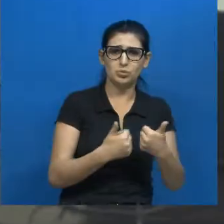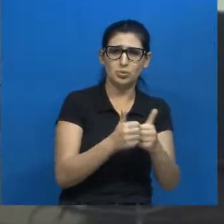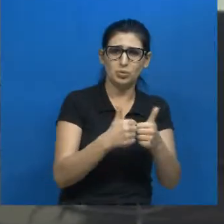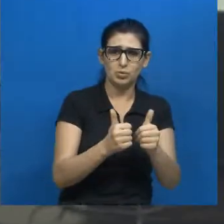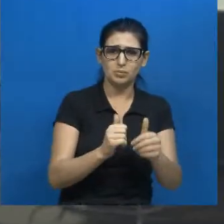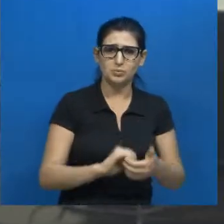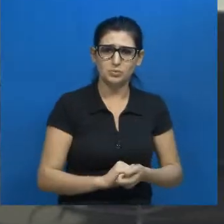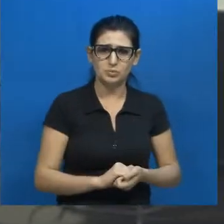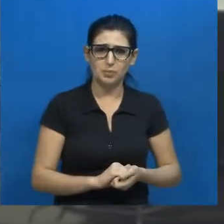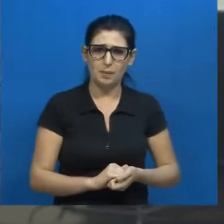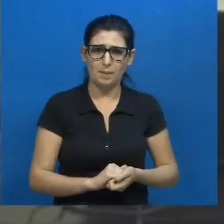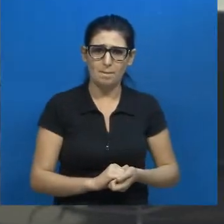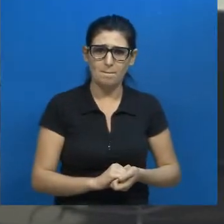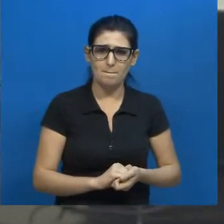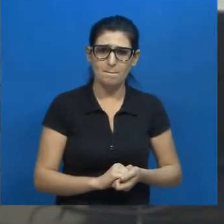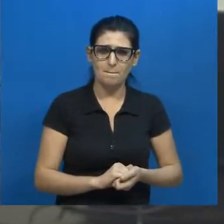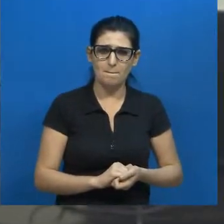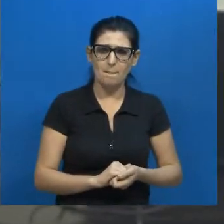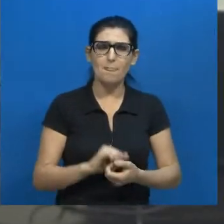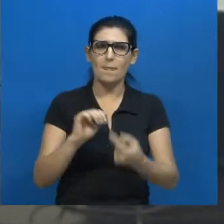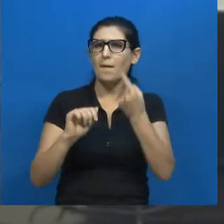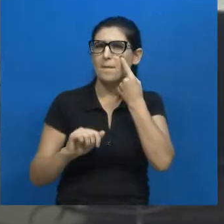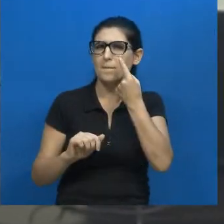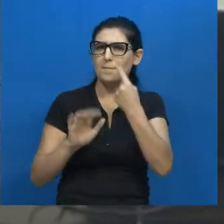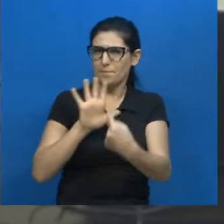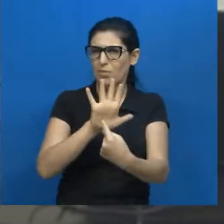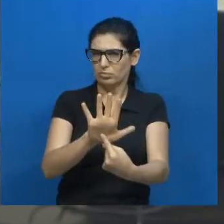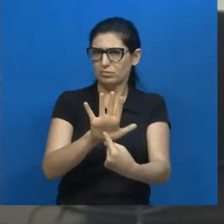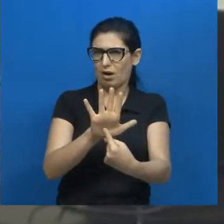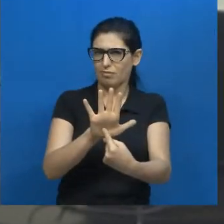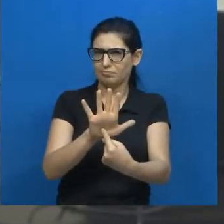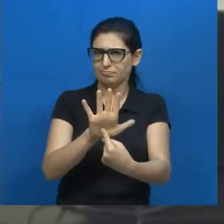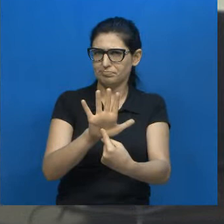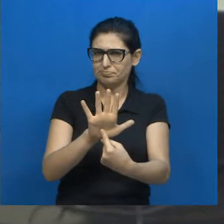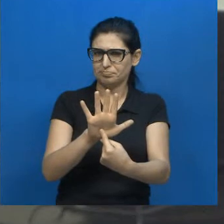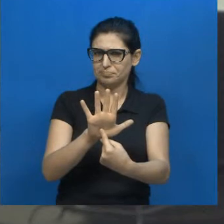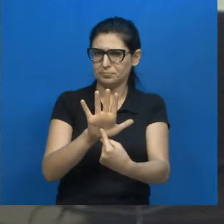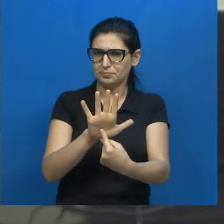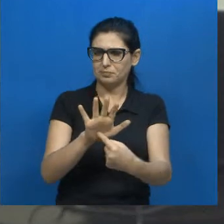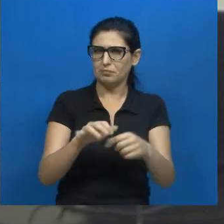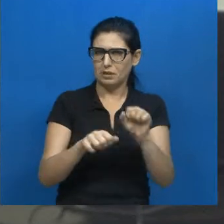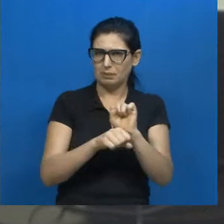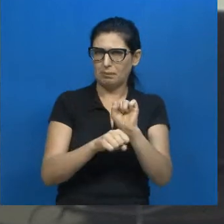ó. Lá no começo, no primeiro slide,